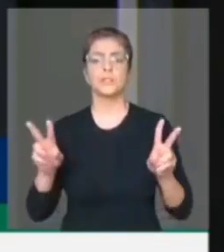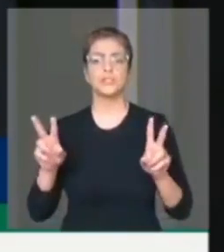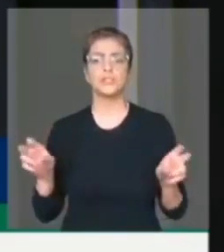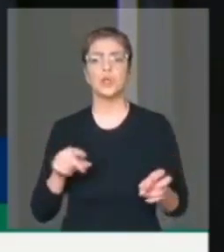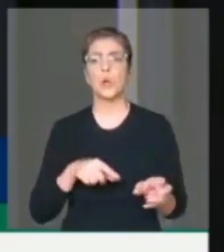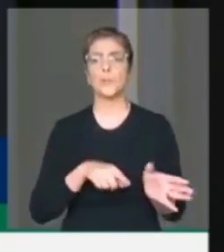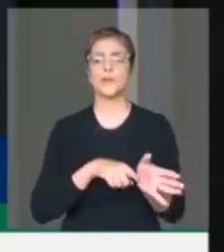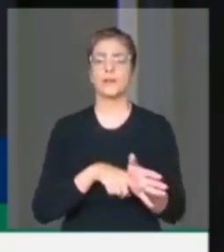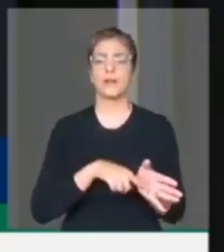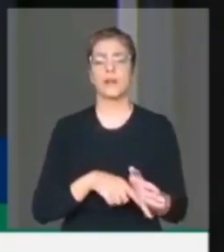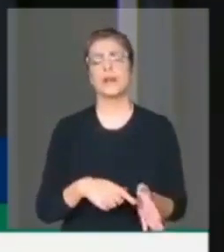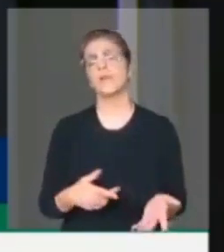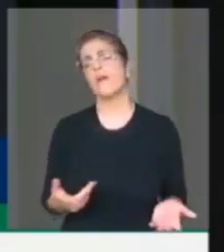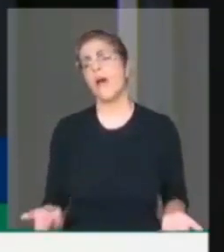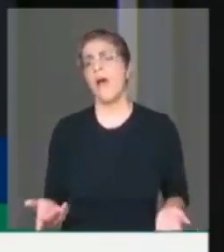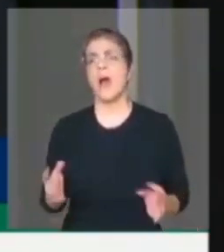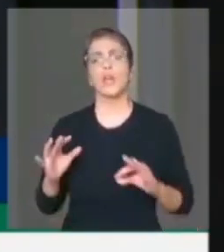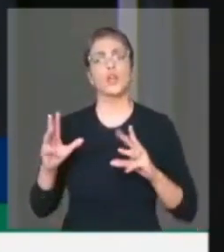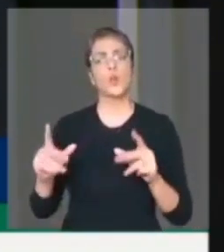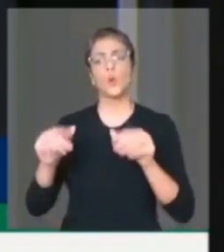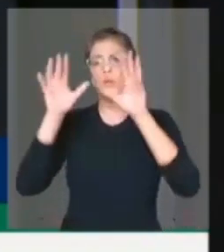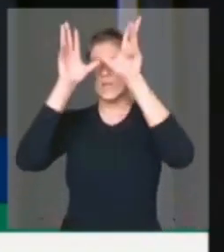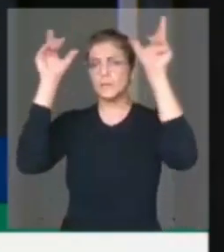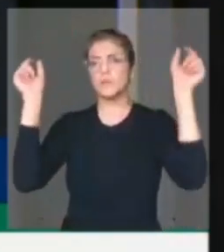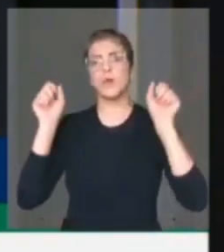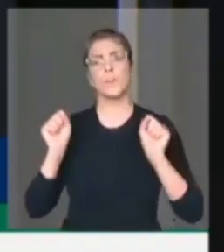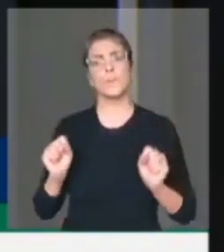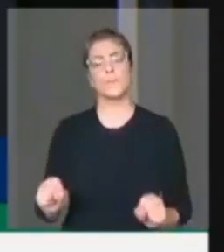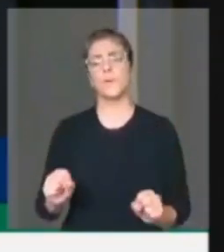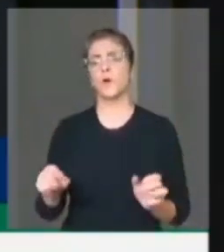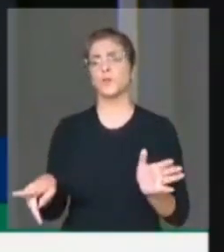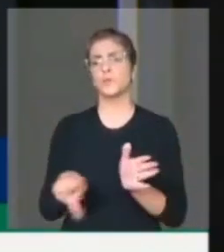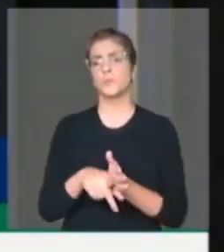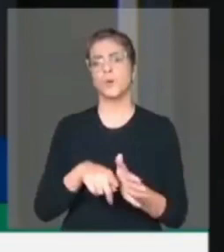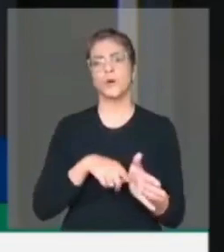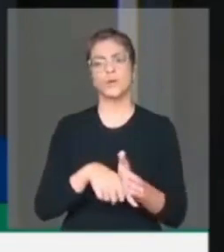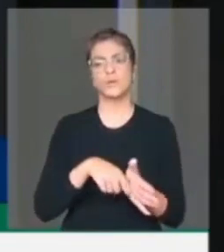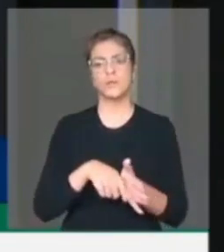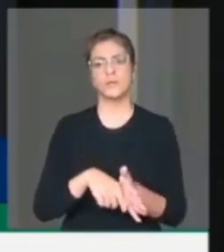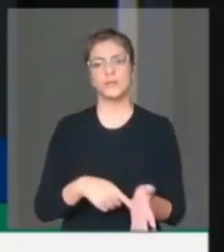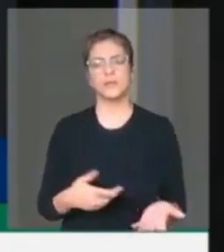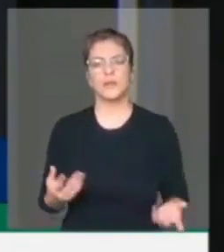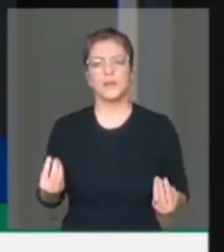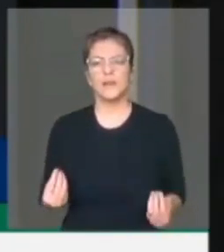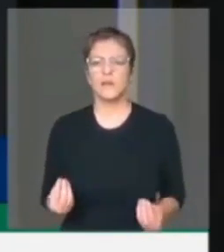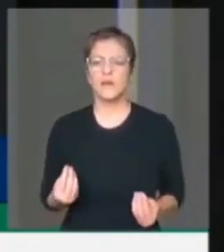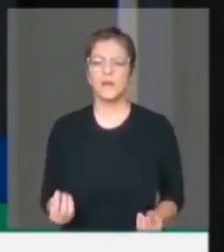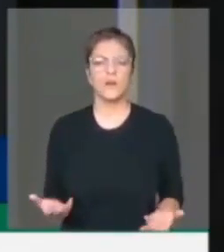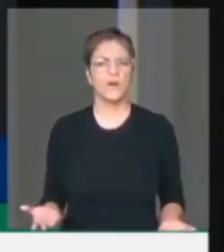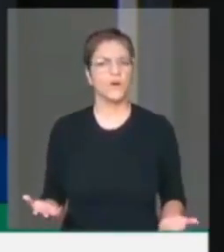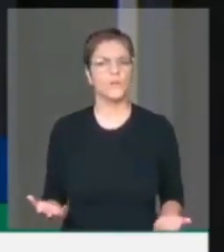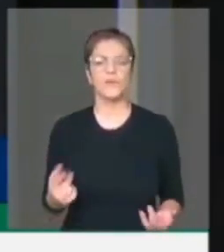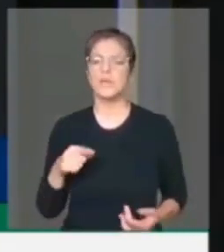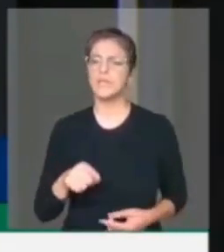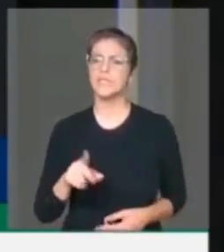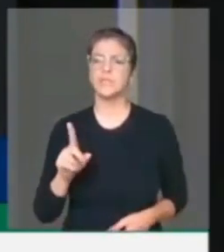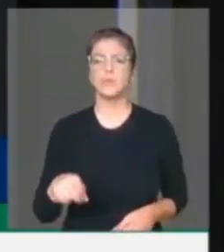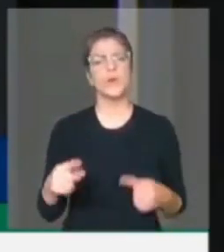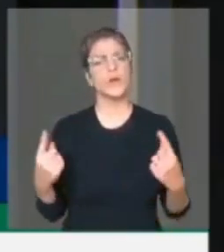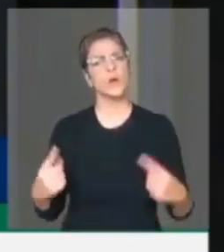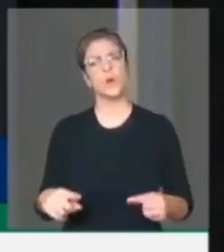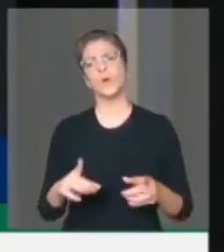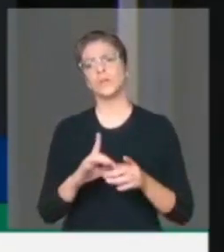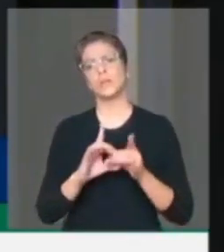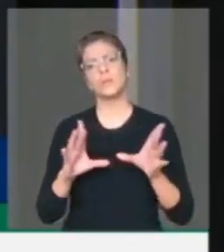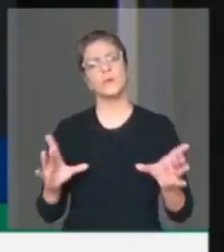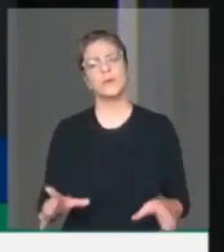todo tribunal pode instaurar um inquérito, pode fazer investigações de ofício. Uma tremenda afronta ao Estado